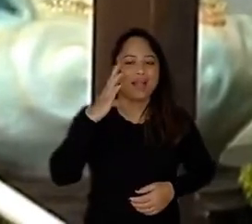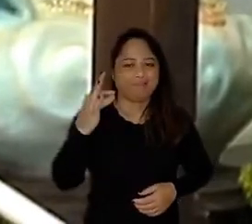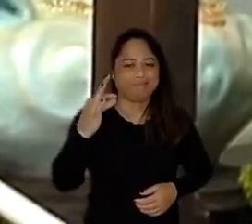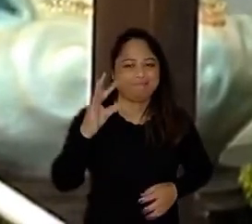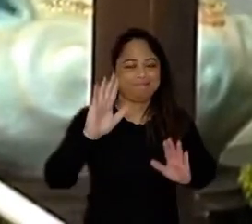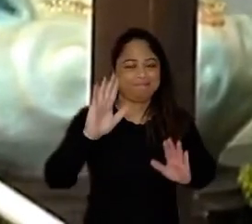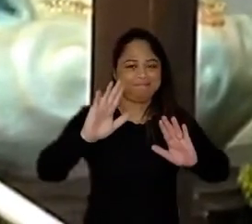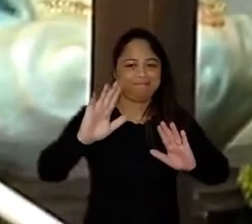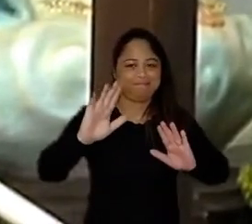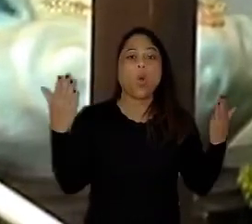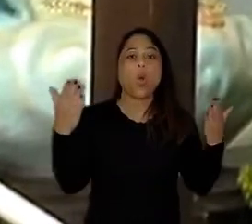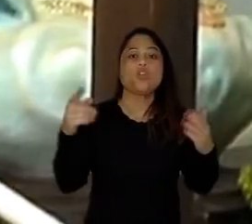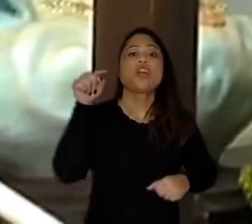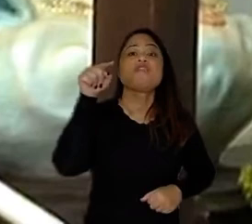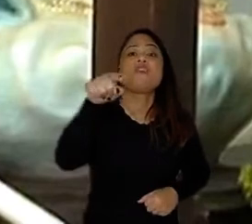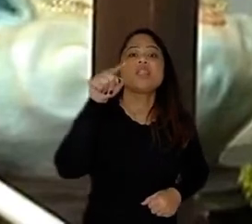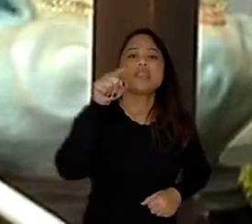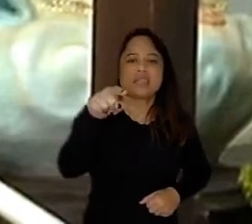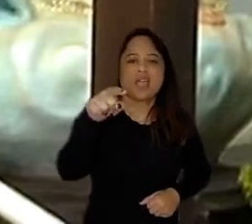tarde é você.